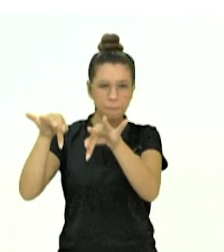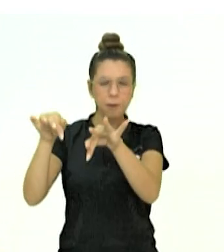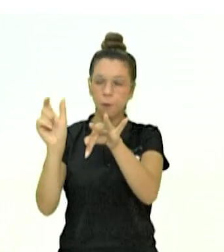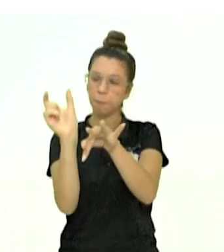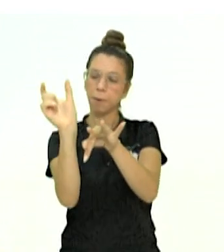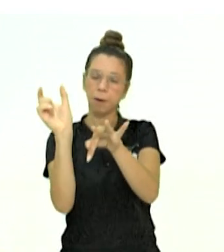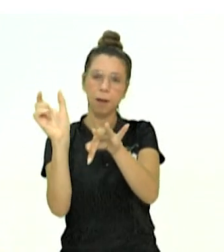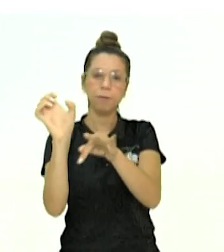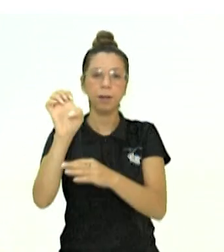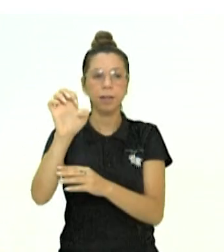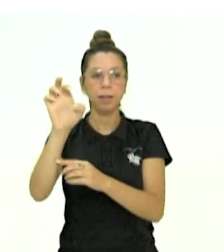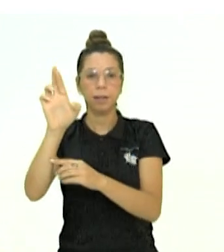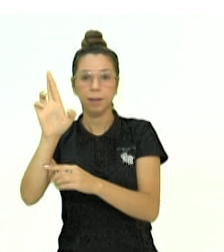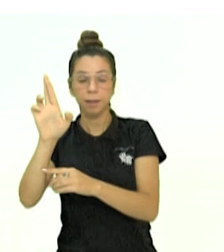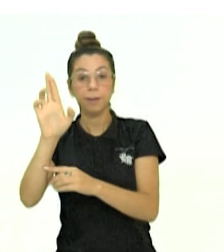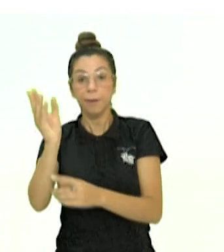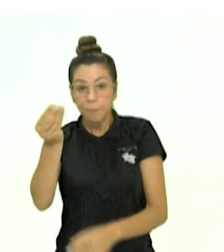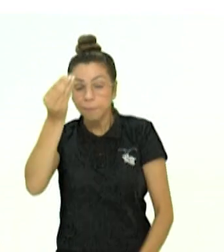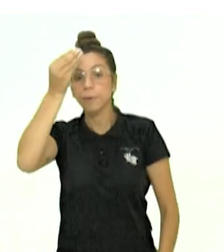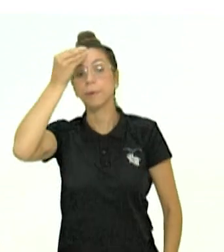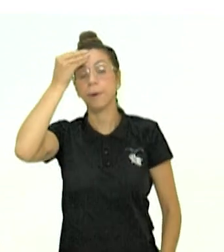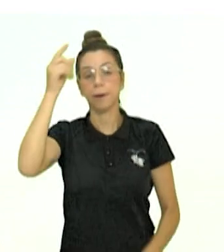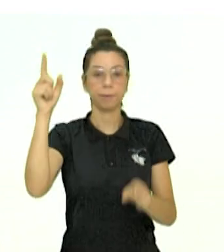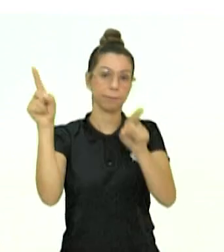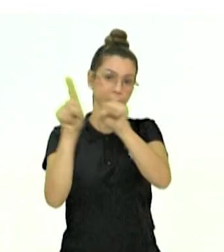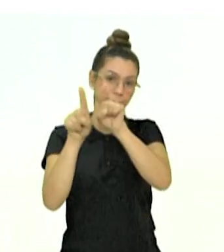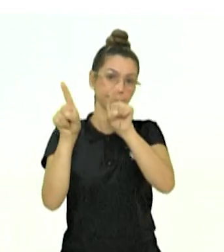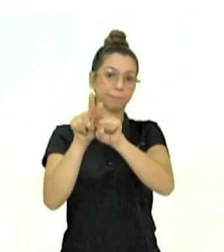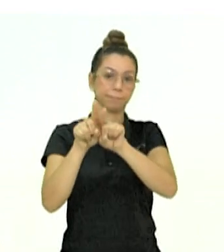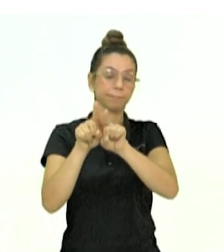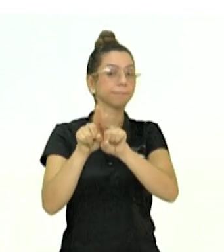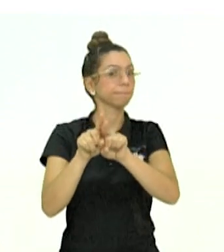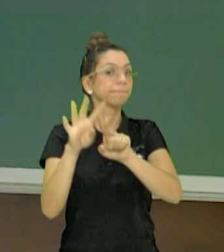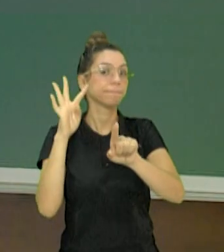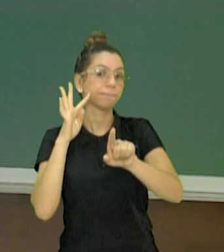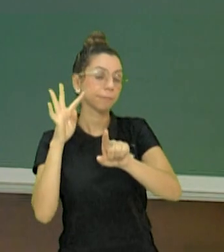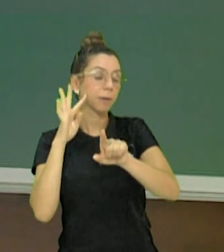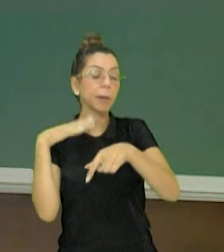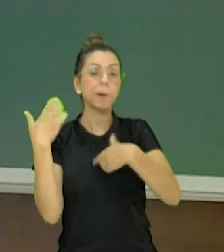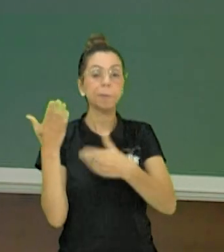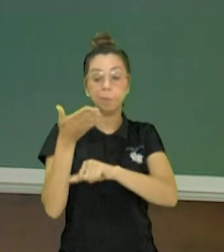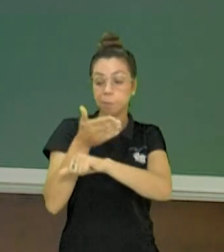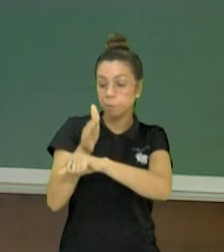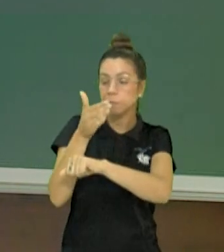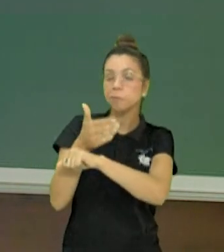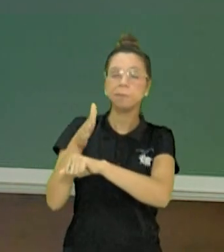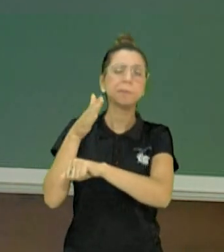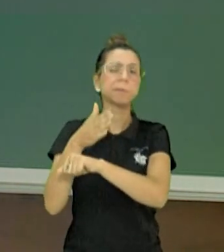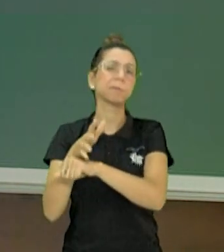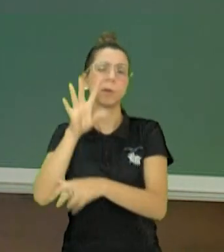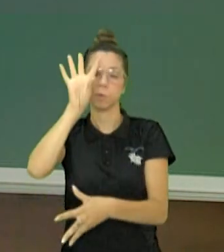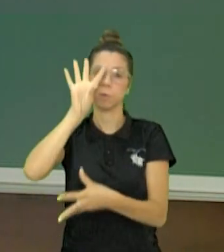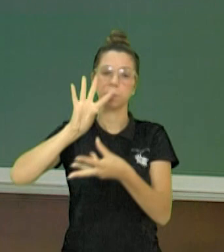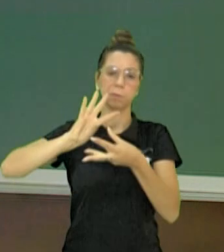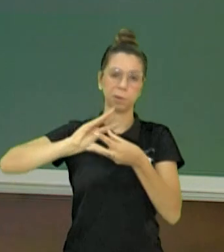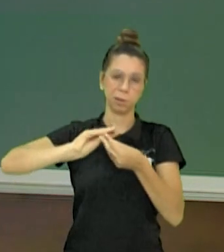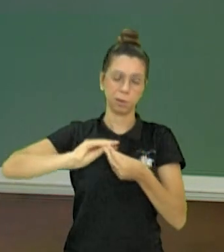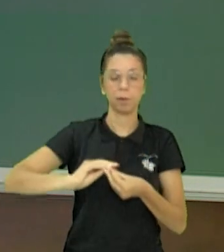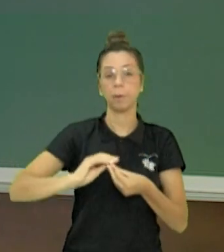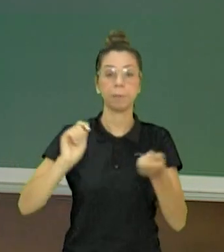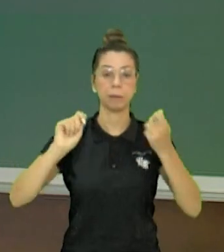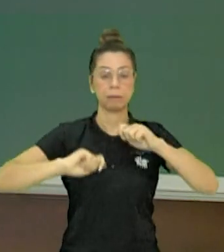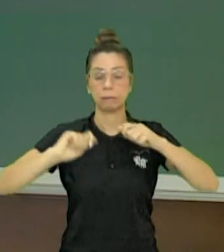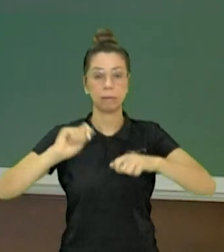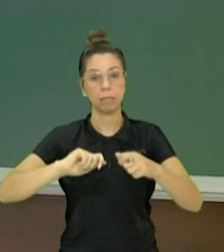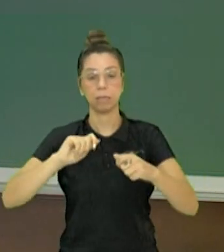cheaper, better. Então, guarda isso também, tá? É legal que a gente está praticando, a gente está entendendo, sem eu ter que ficar aqui dando nome aos